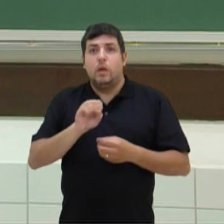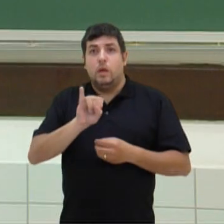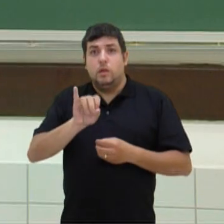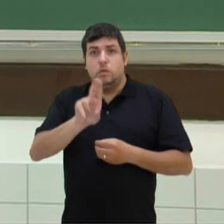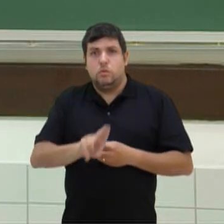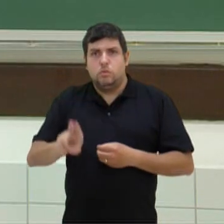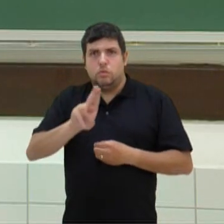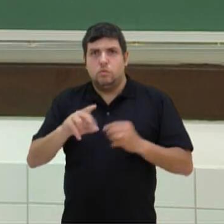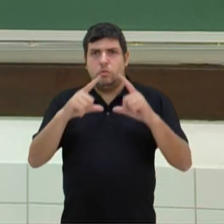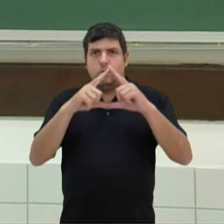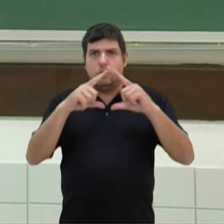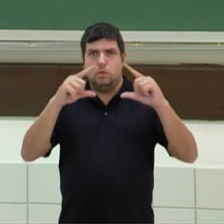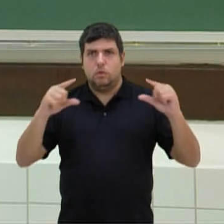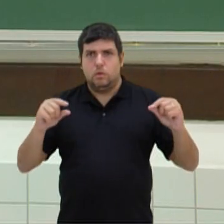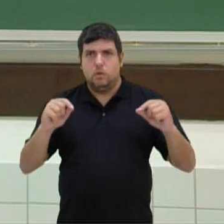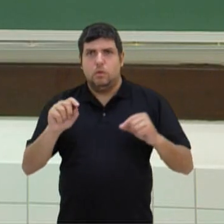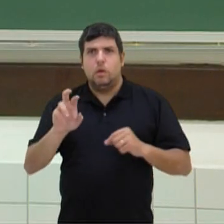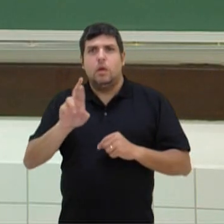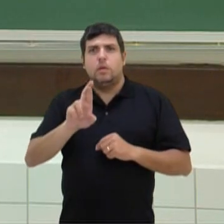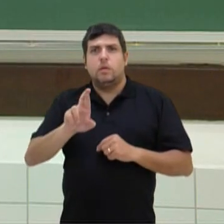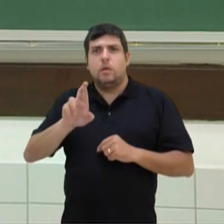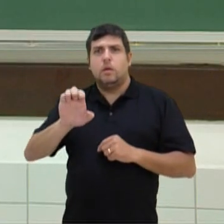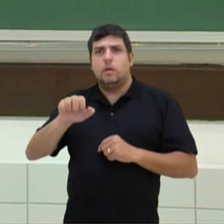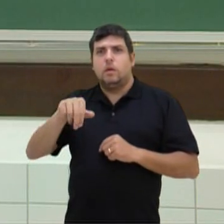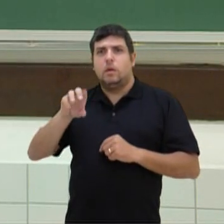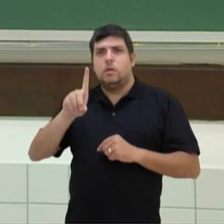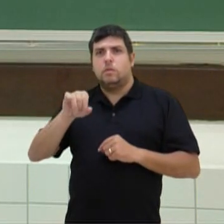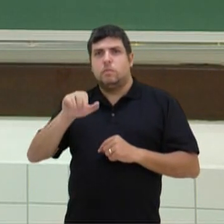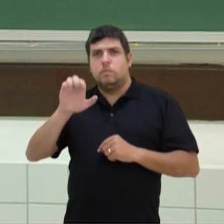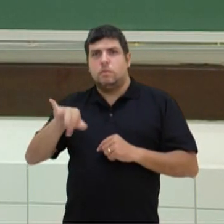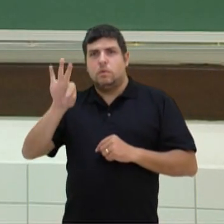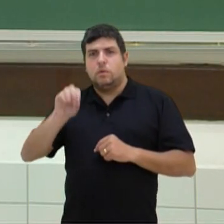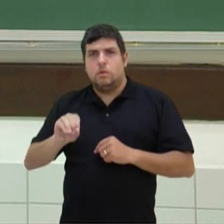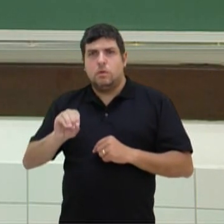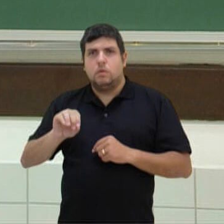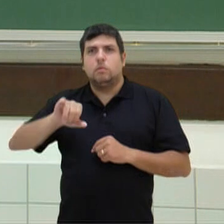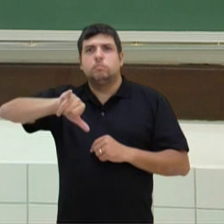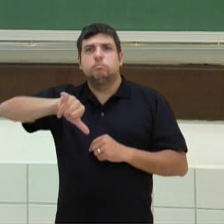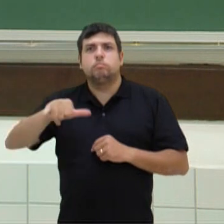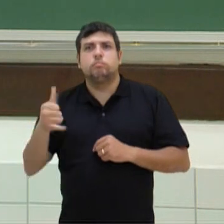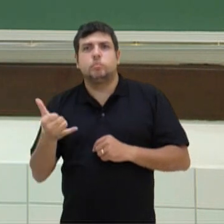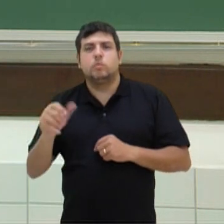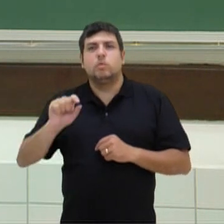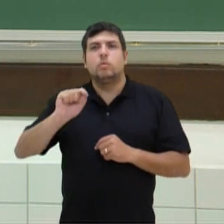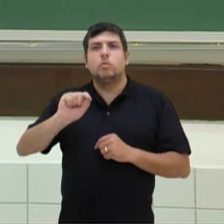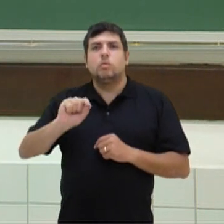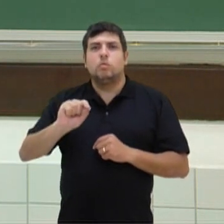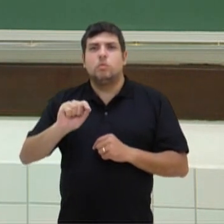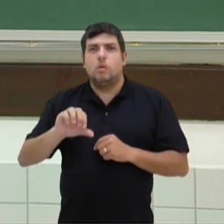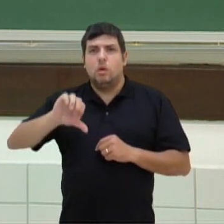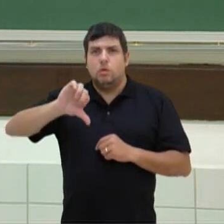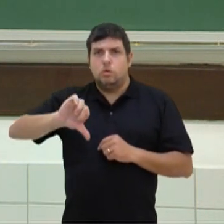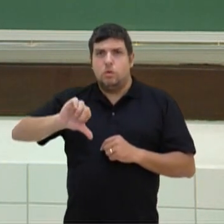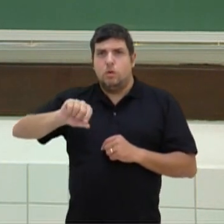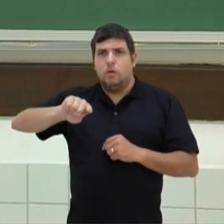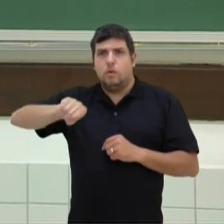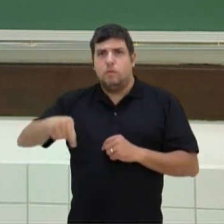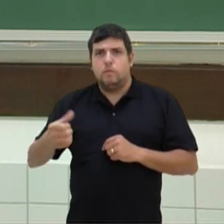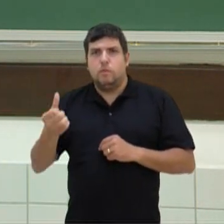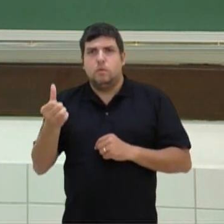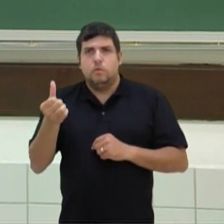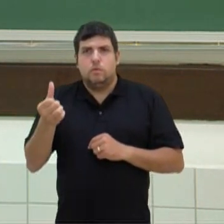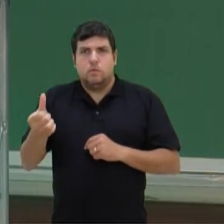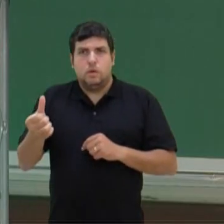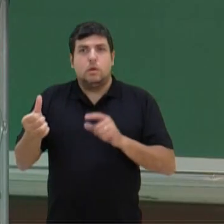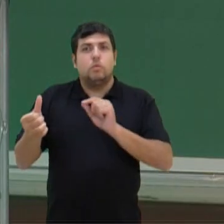equação do rendimento, vai ficar rendimento porcentagem é igual 9,6 gramas que foram obtidos, que é o que ele me diz aqui no